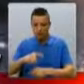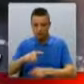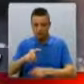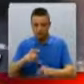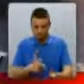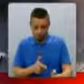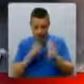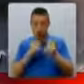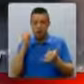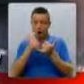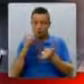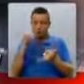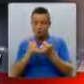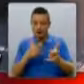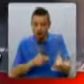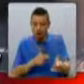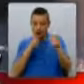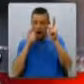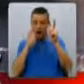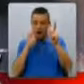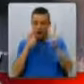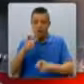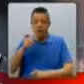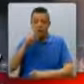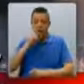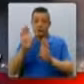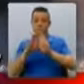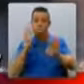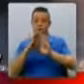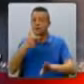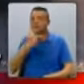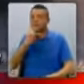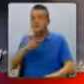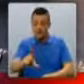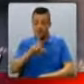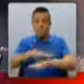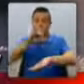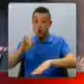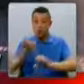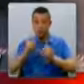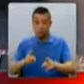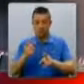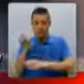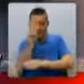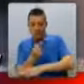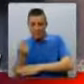arma automática. Havia segurança à porta do café precisamente por causa deste